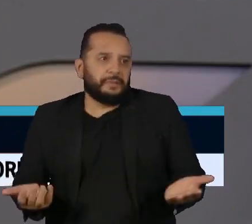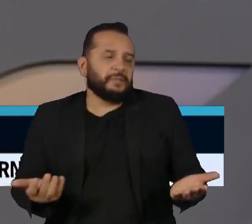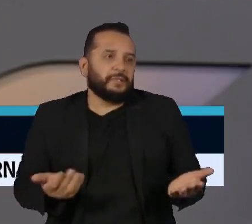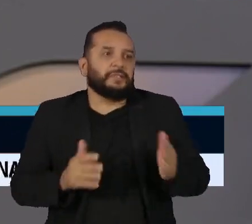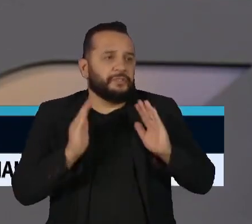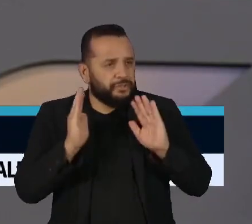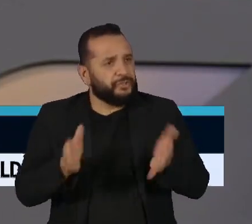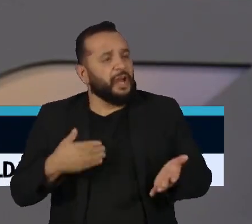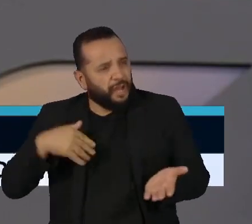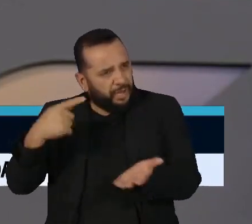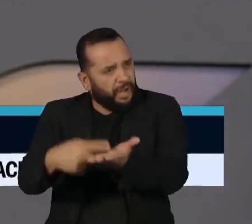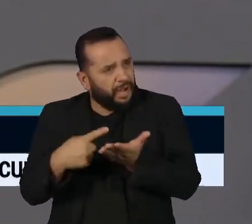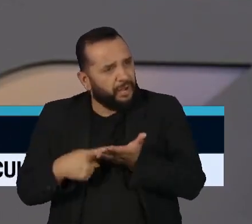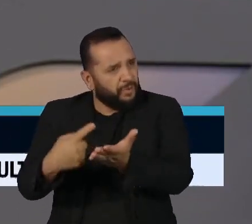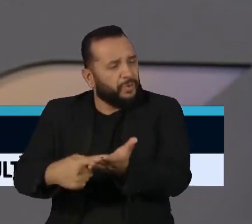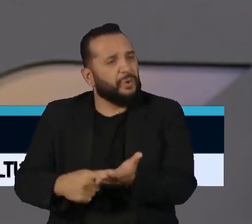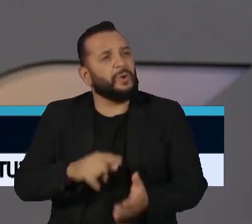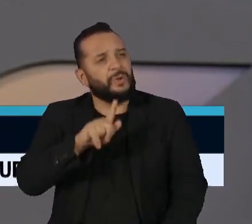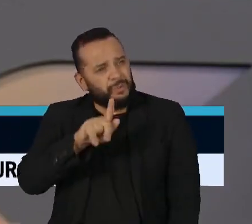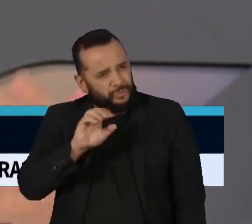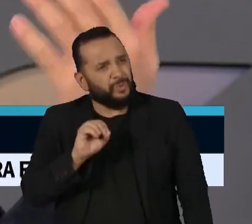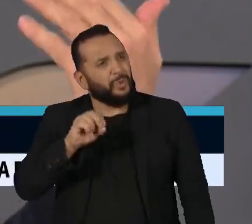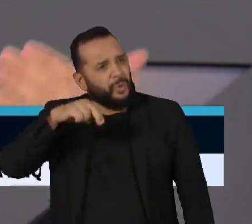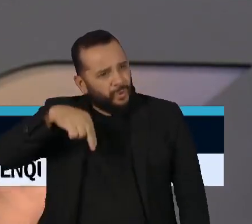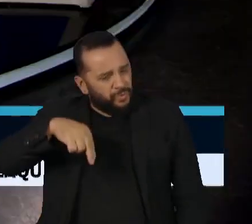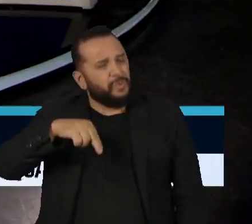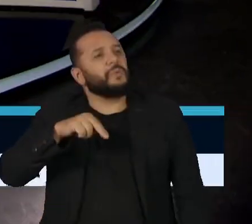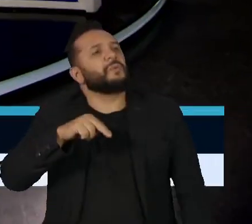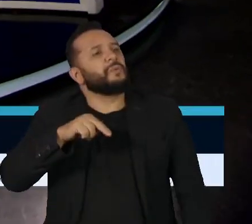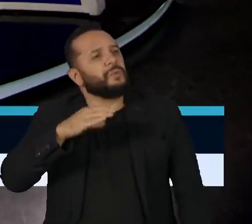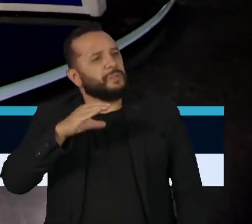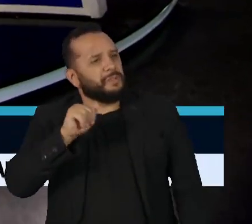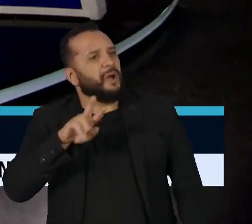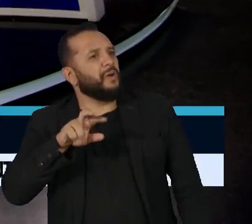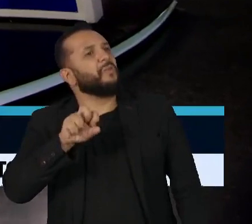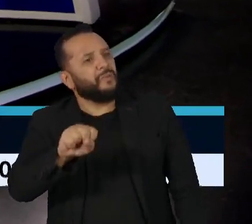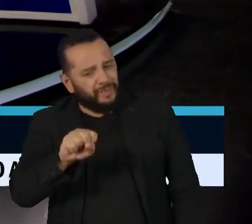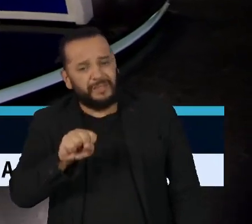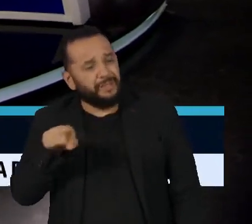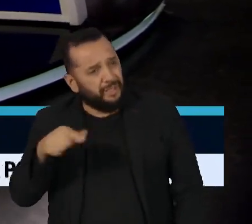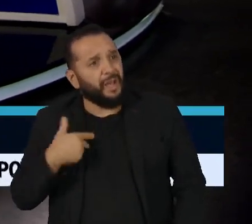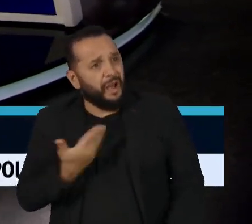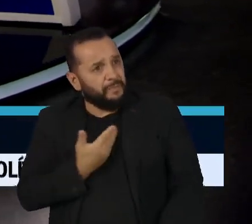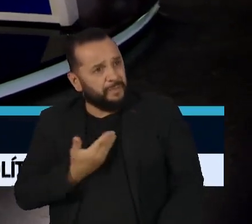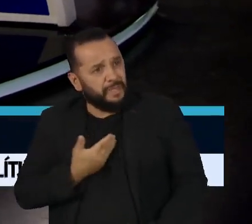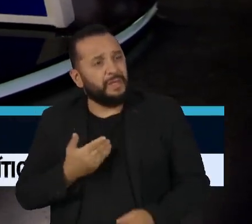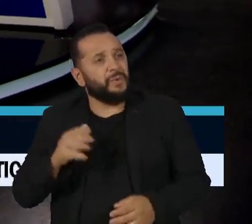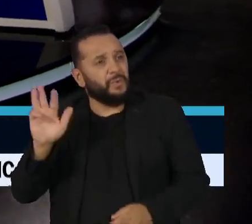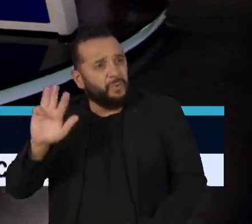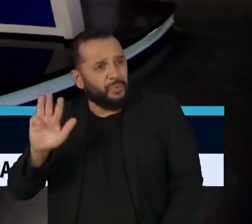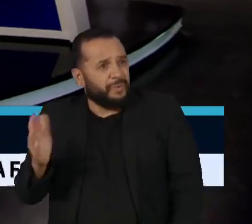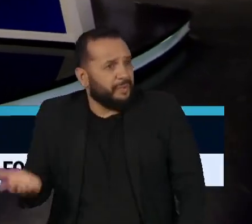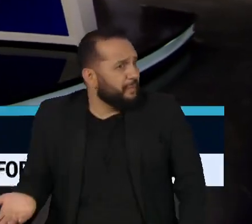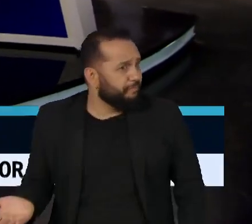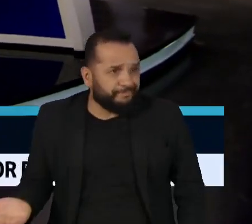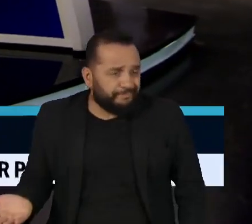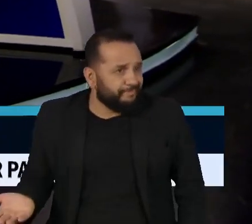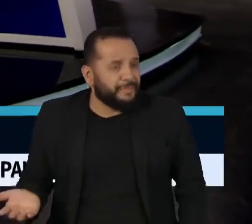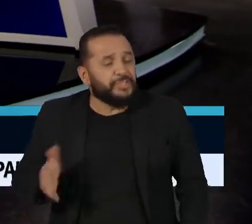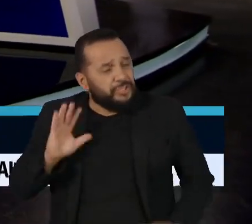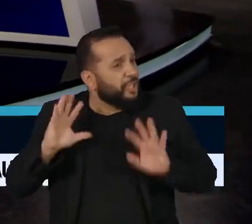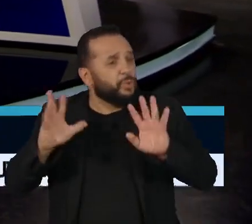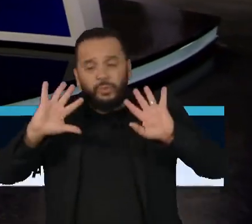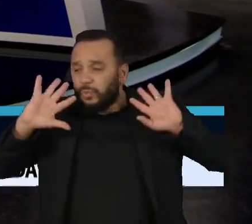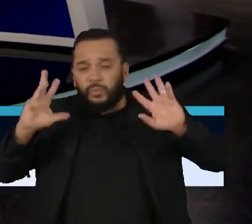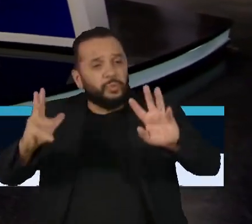com o general Gonçalves que era inclusive uma pessoa próximo ao Lula do governo anterior então Parecia que tava mais ou menos